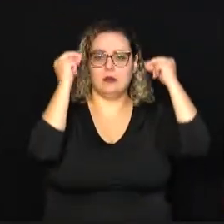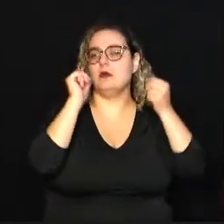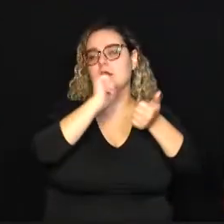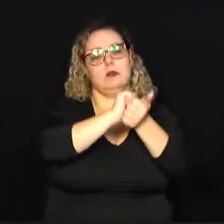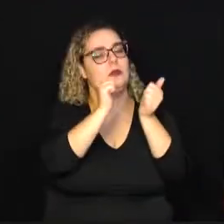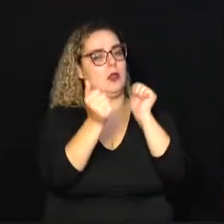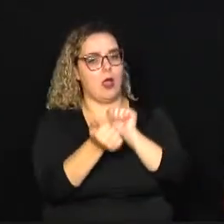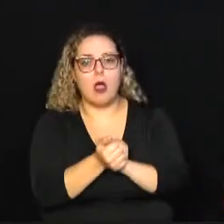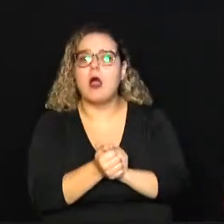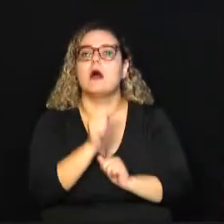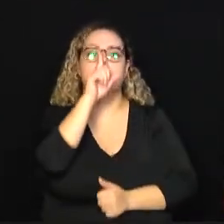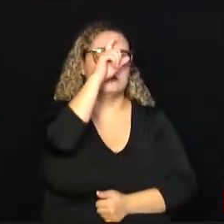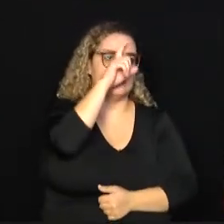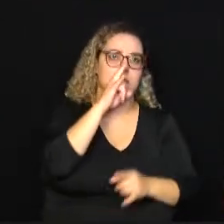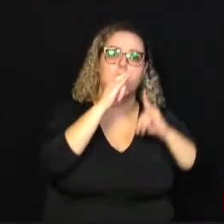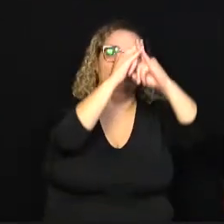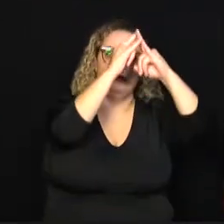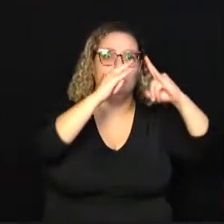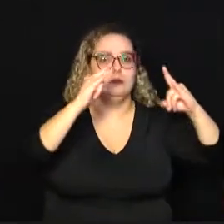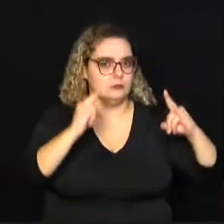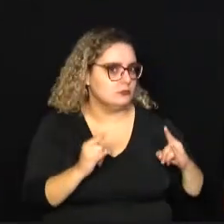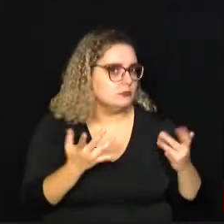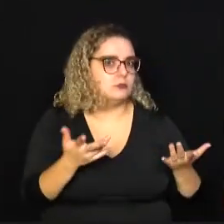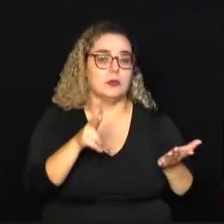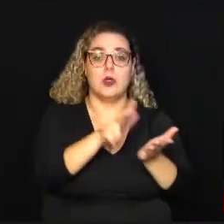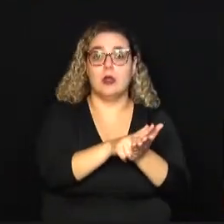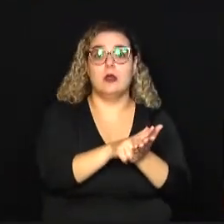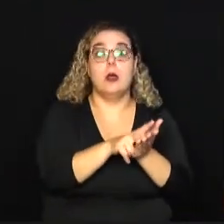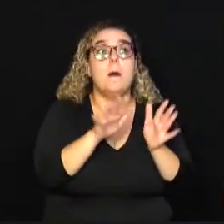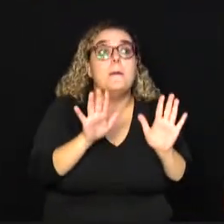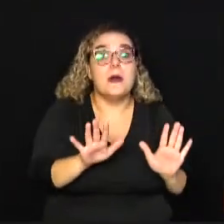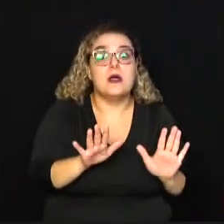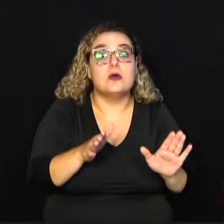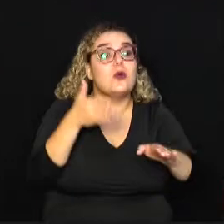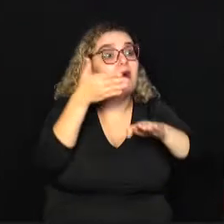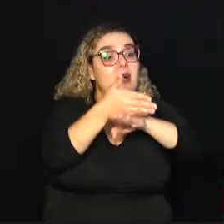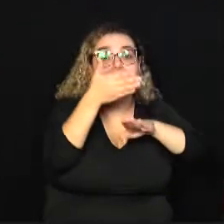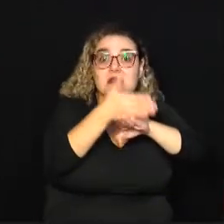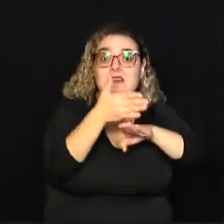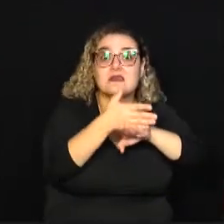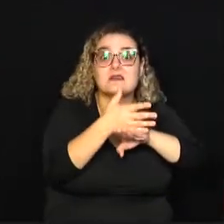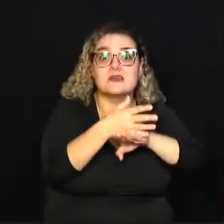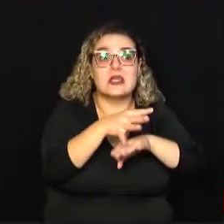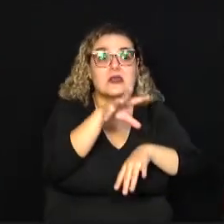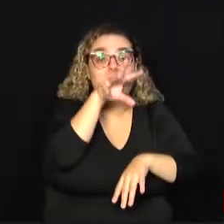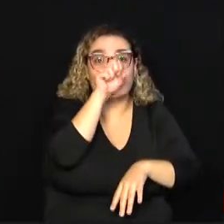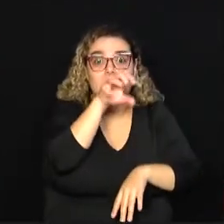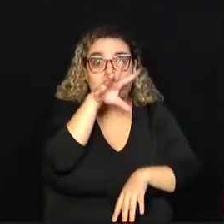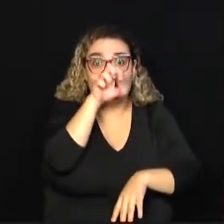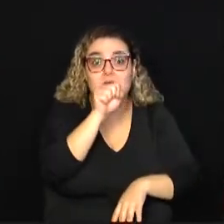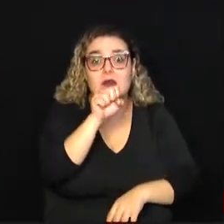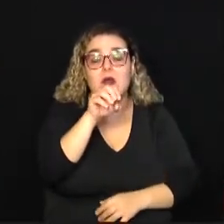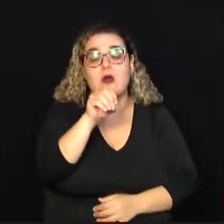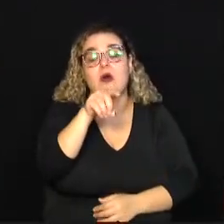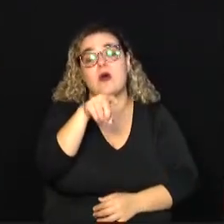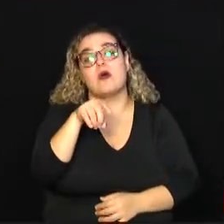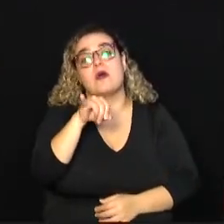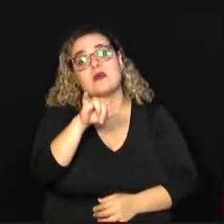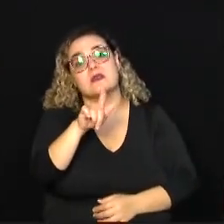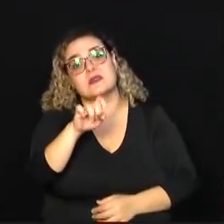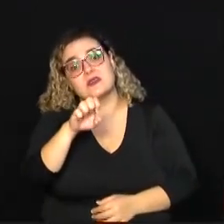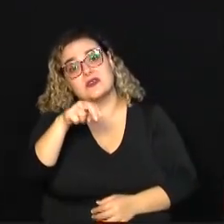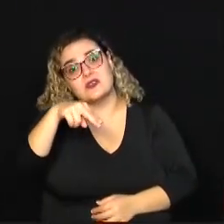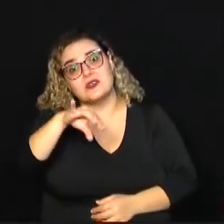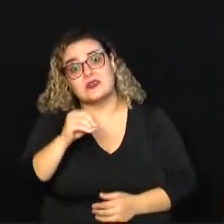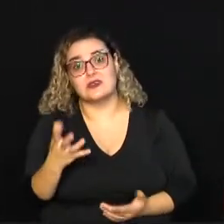mesmo que em hospitais de campanha, em macas improvisadas, mas com acesso a isso que é uma medida de tratamento para a Covid-19